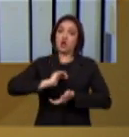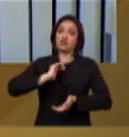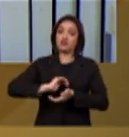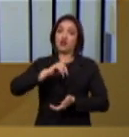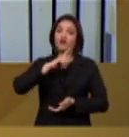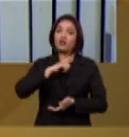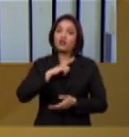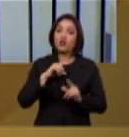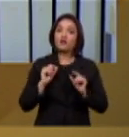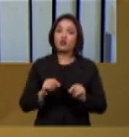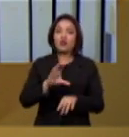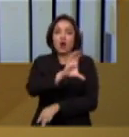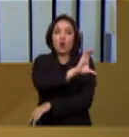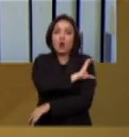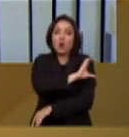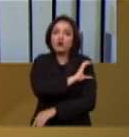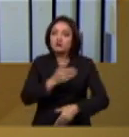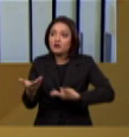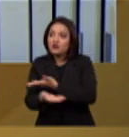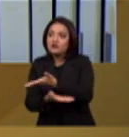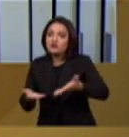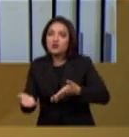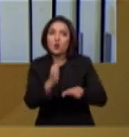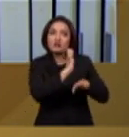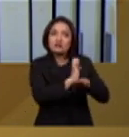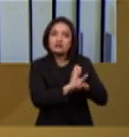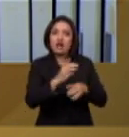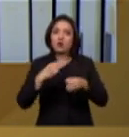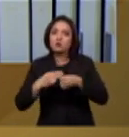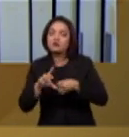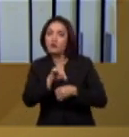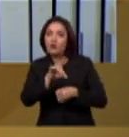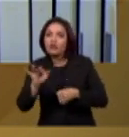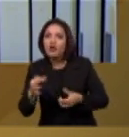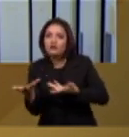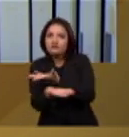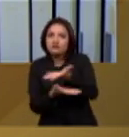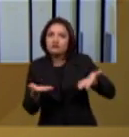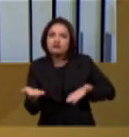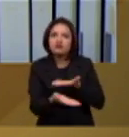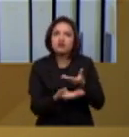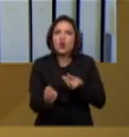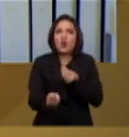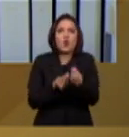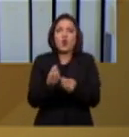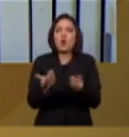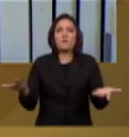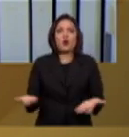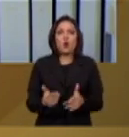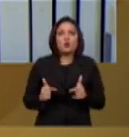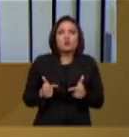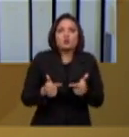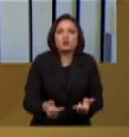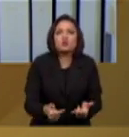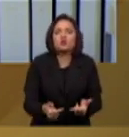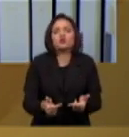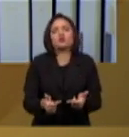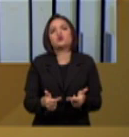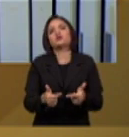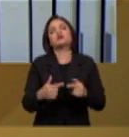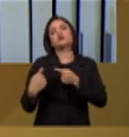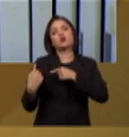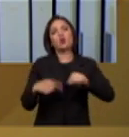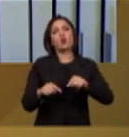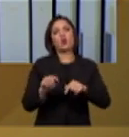a necessária coordenação entre as unidades federativas no enfrentamento à pandemia. Desse modo, promoveu a segurança